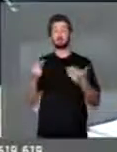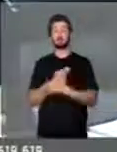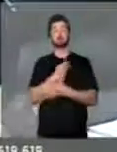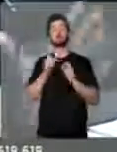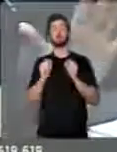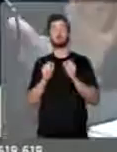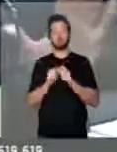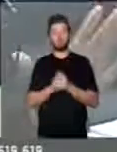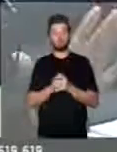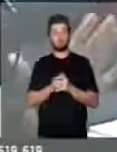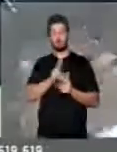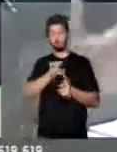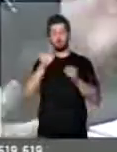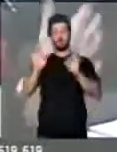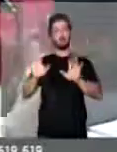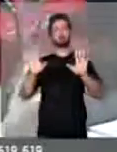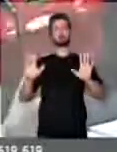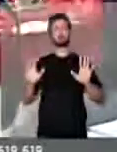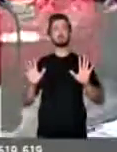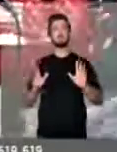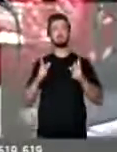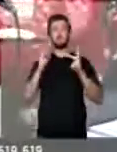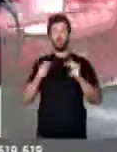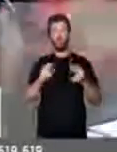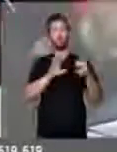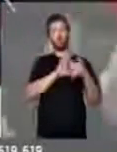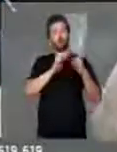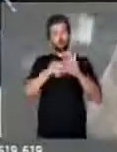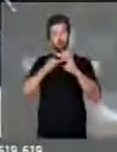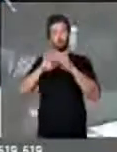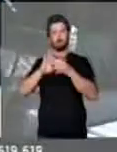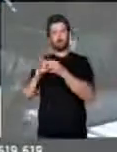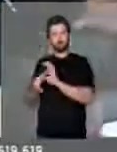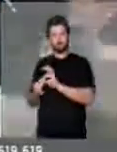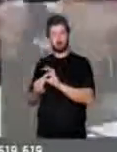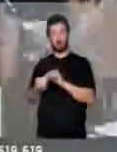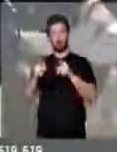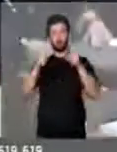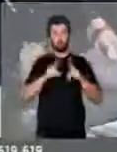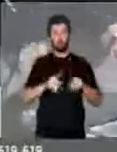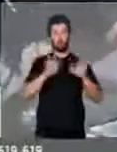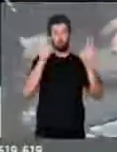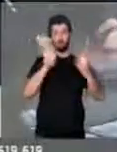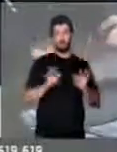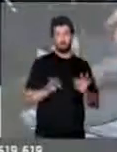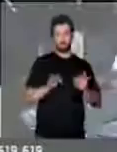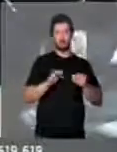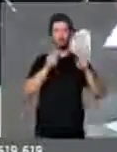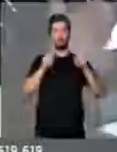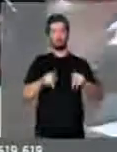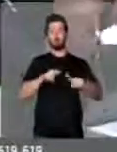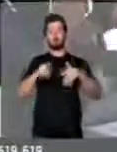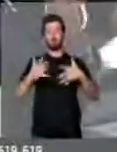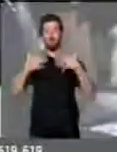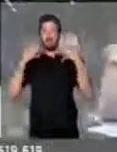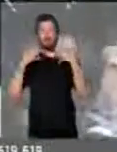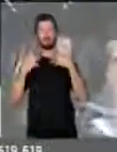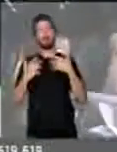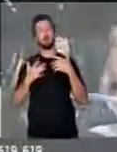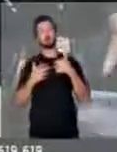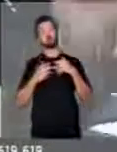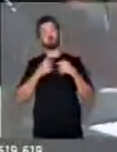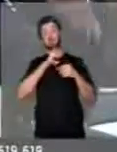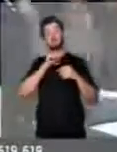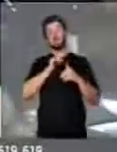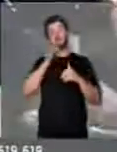a tendência é tudo dar certo. Como deu certo as Olimpíadas, quando o povo está feliz e o governo trabalha com ânimo, a tendência é